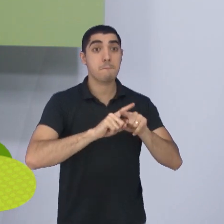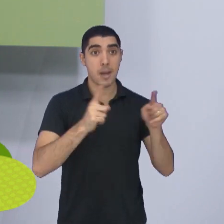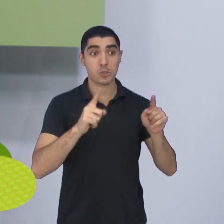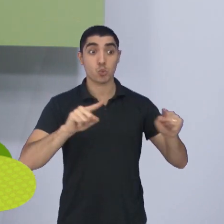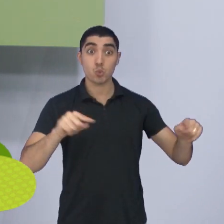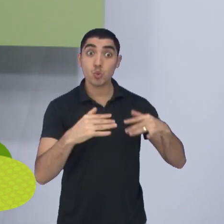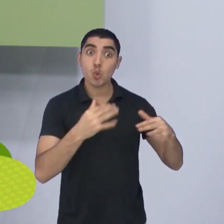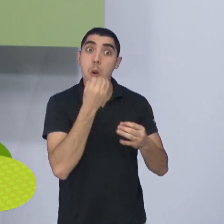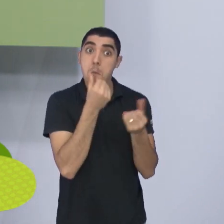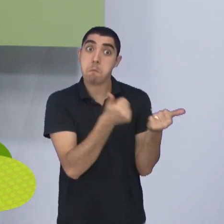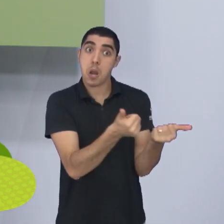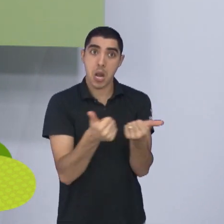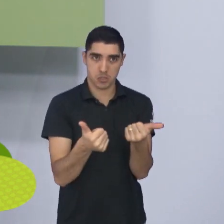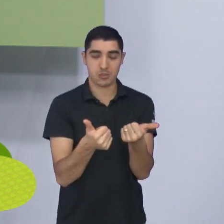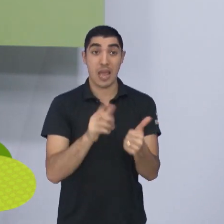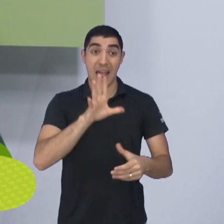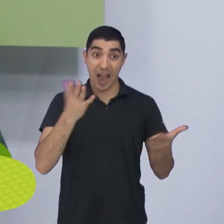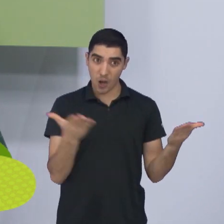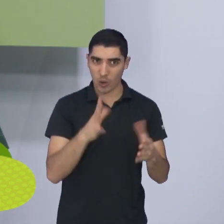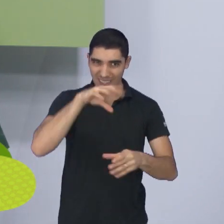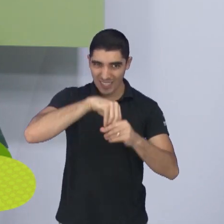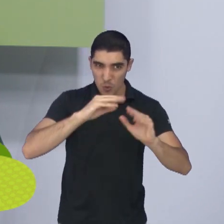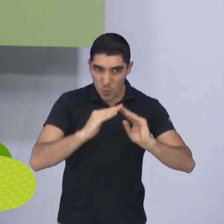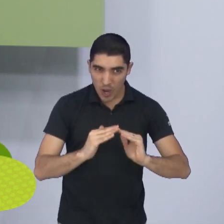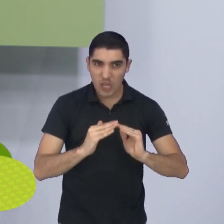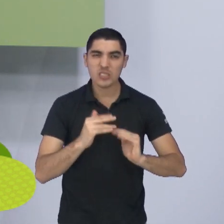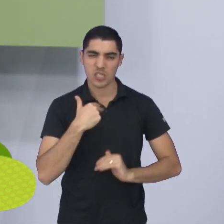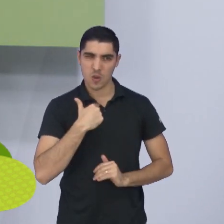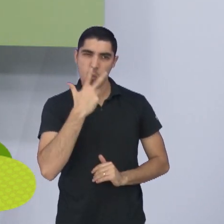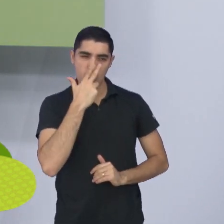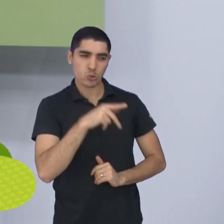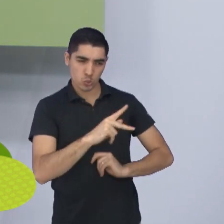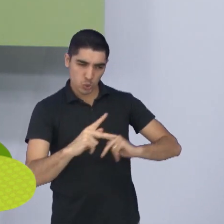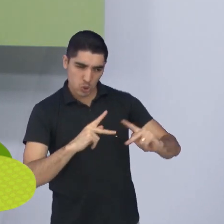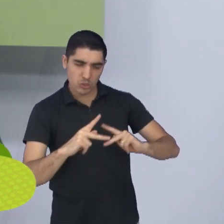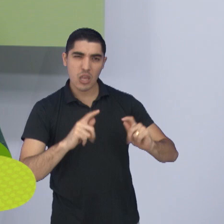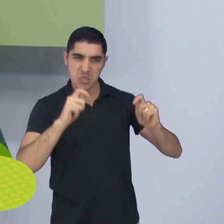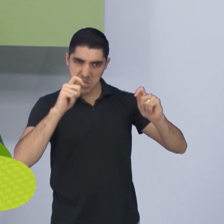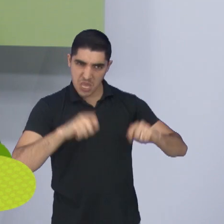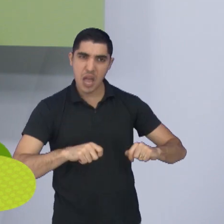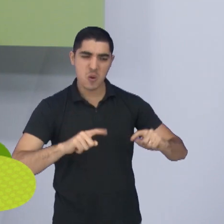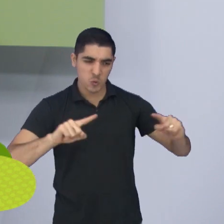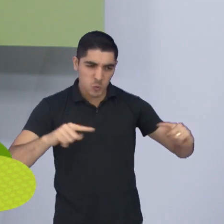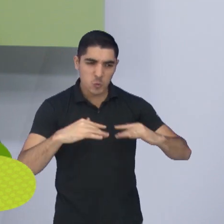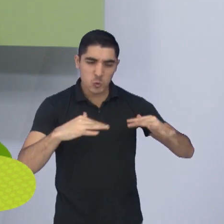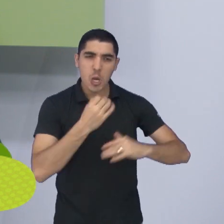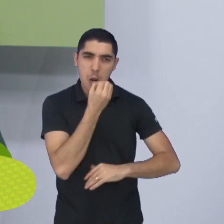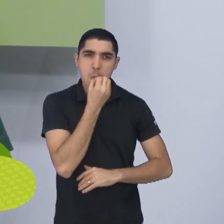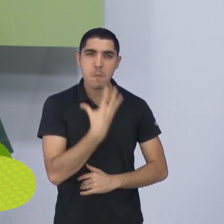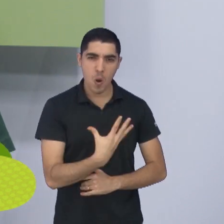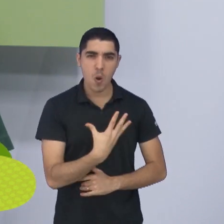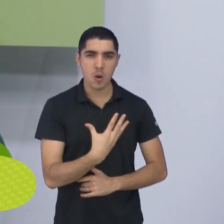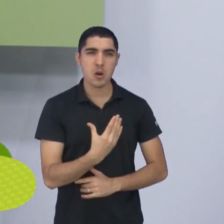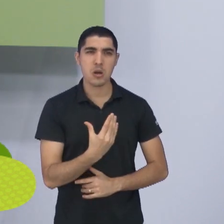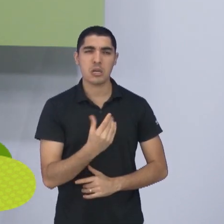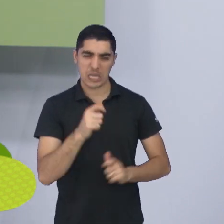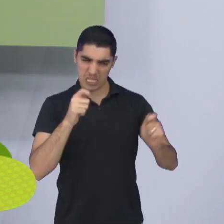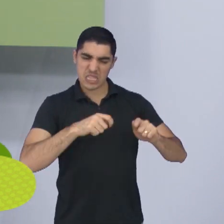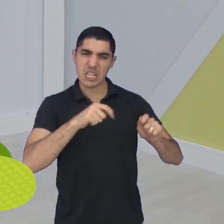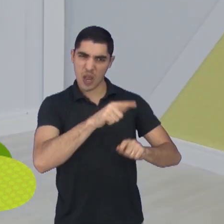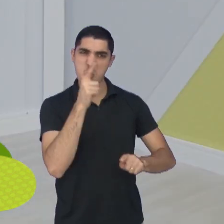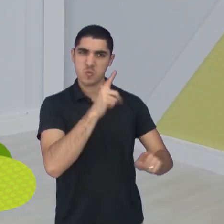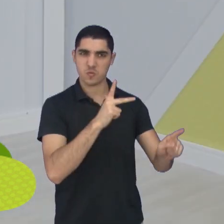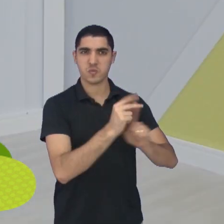os resultados, então por ser em casa eu acredito que o São José vá fazer mais uma boa partida e tem tudo para sair com a